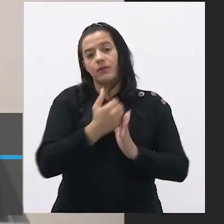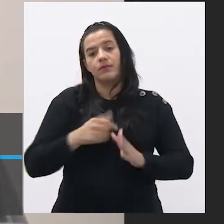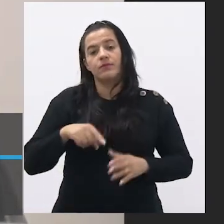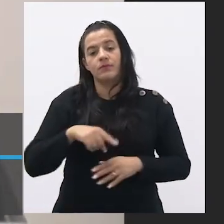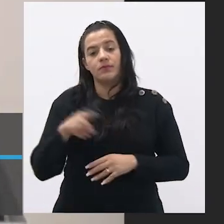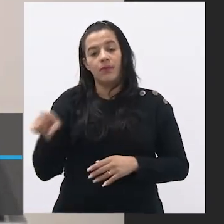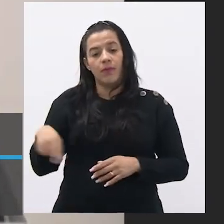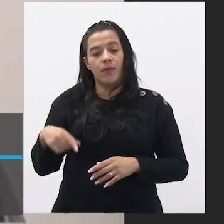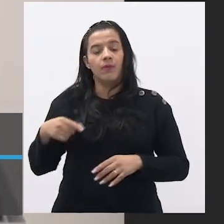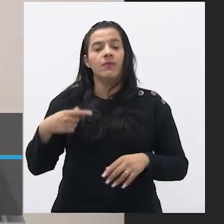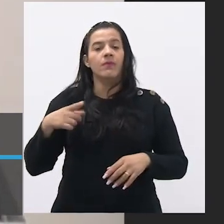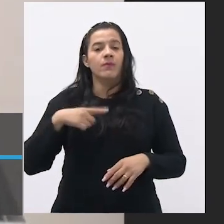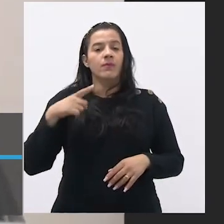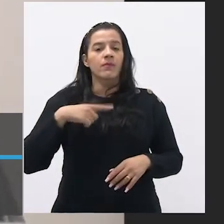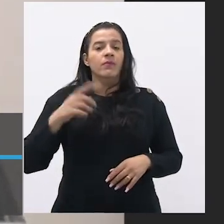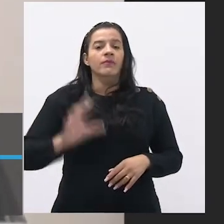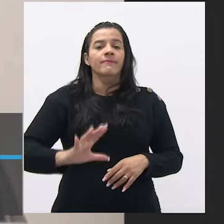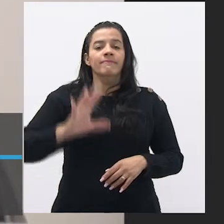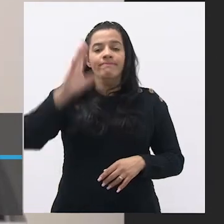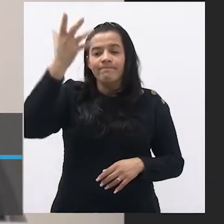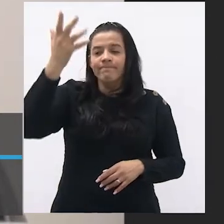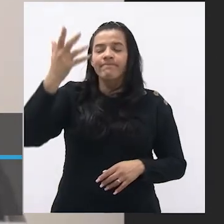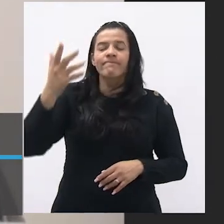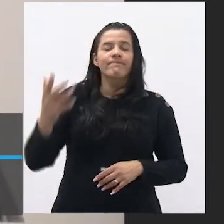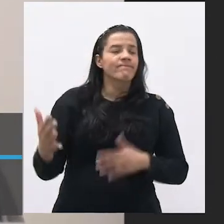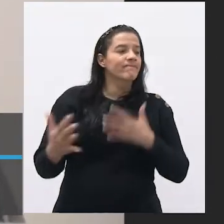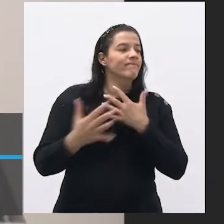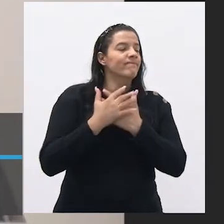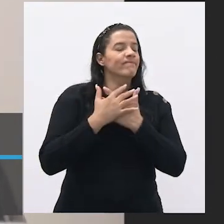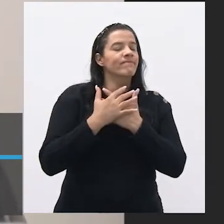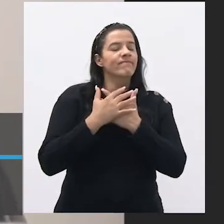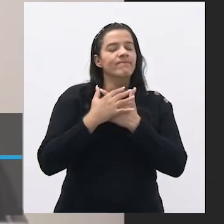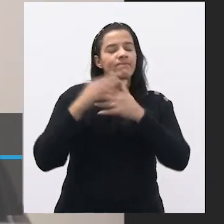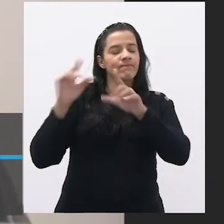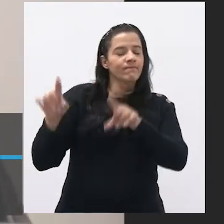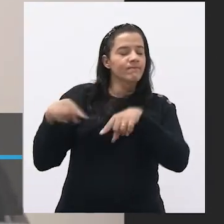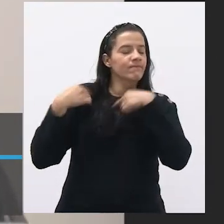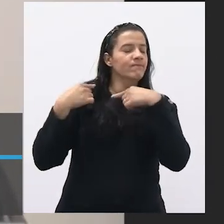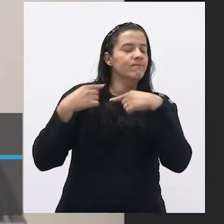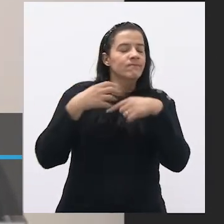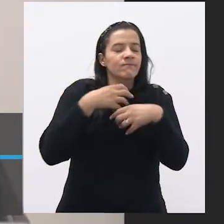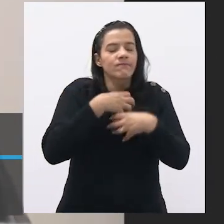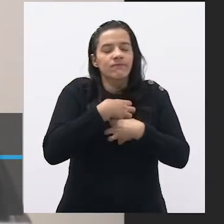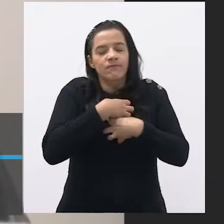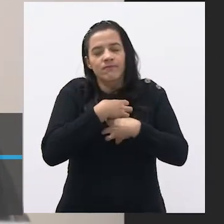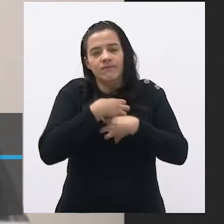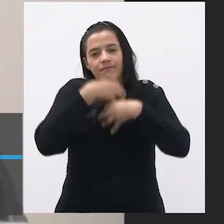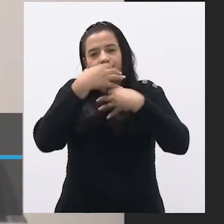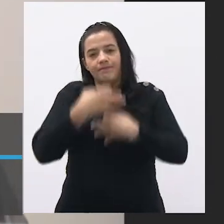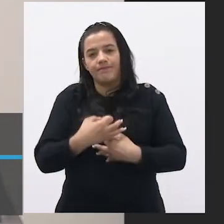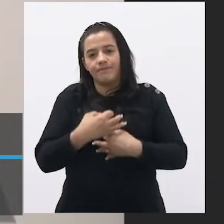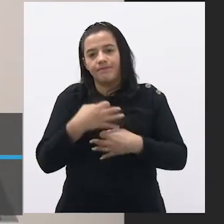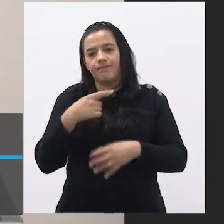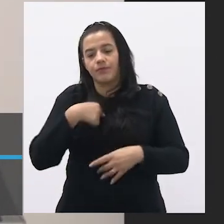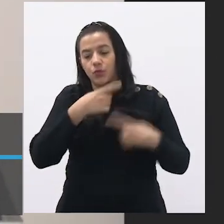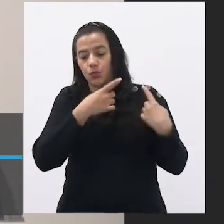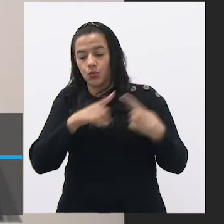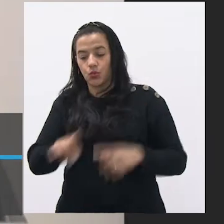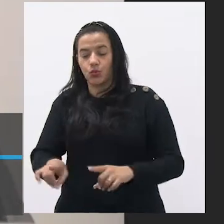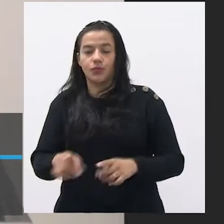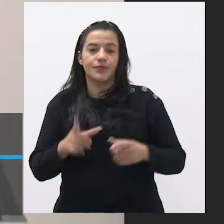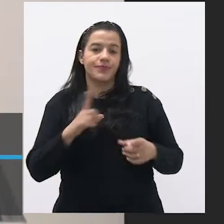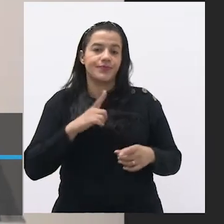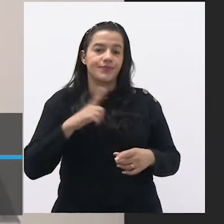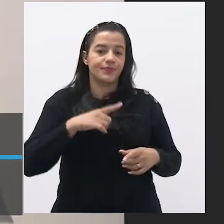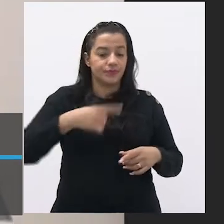possam enfrentar o preconceito e enfrentar a discriminação. Então, acho que esse é o nosso desafio. E para nós, enquanto educadores